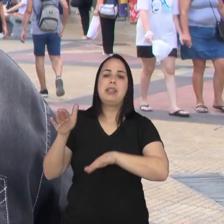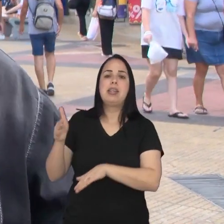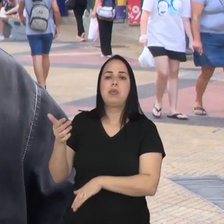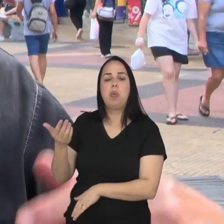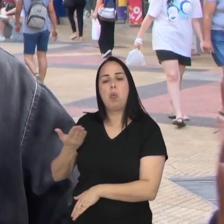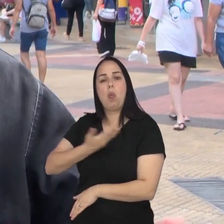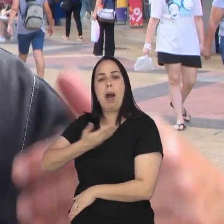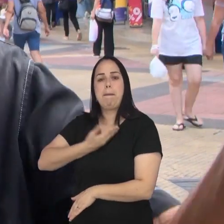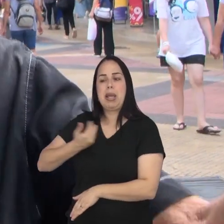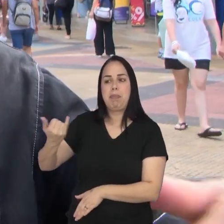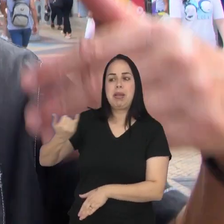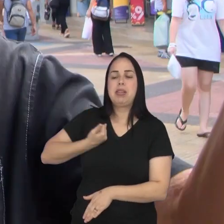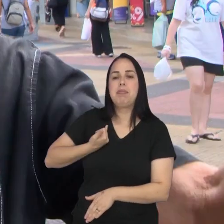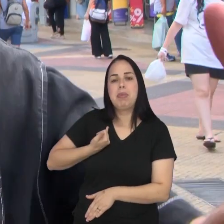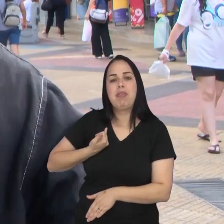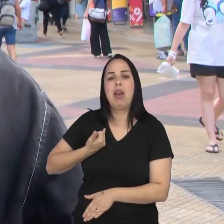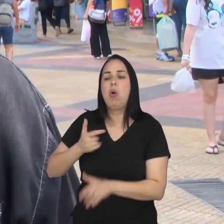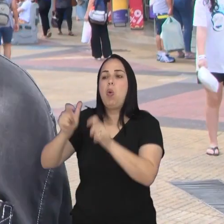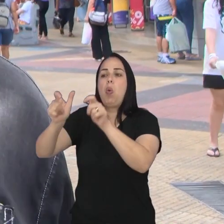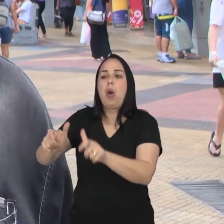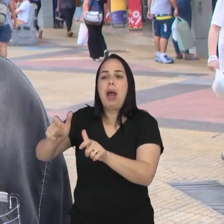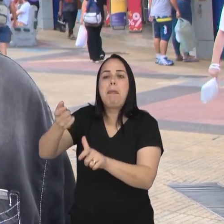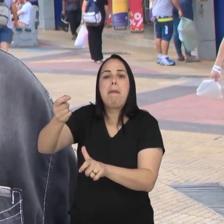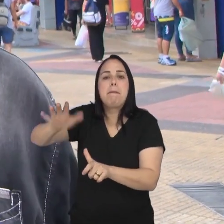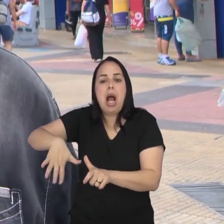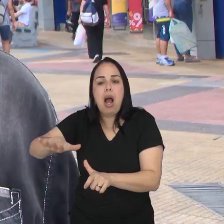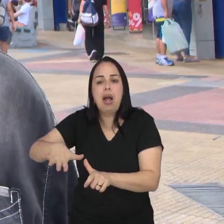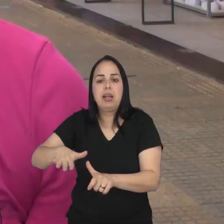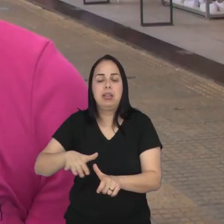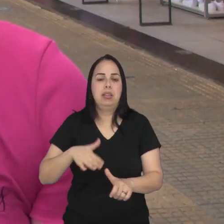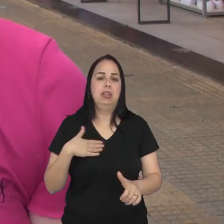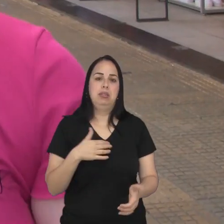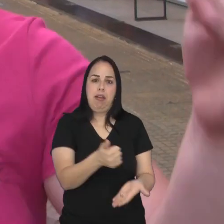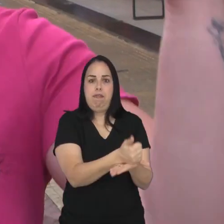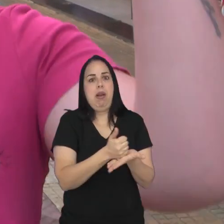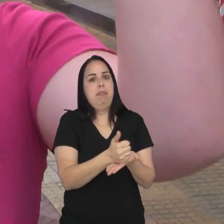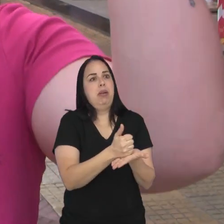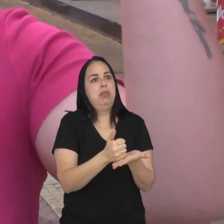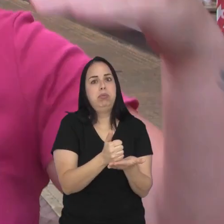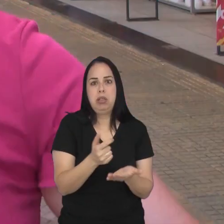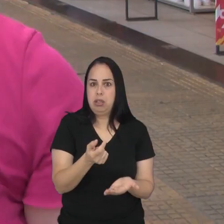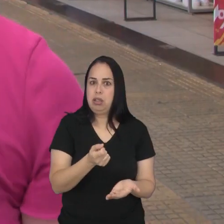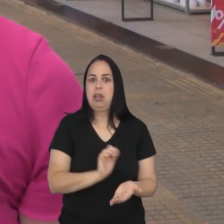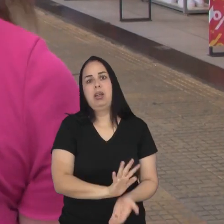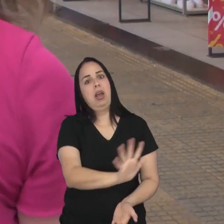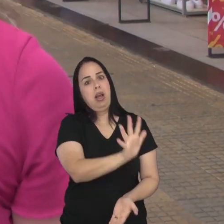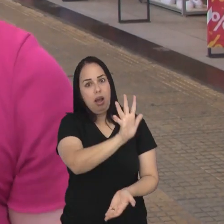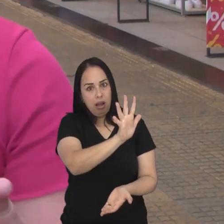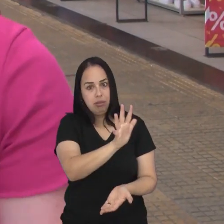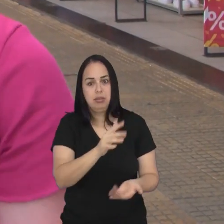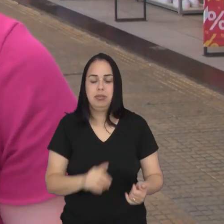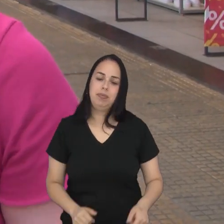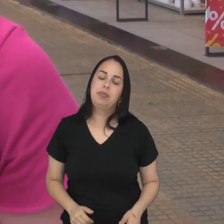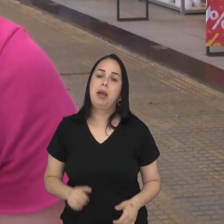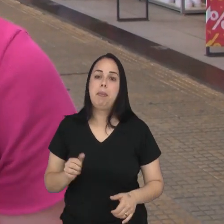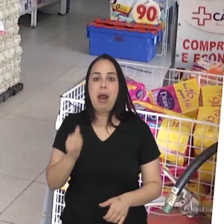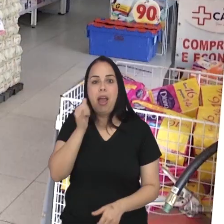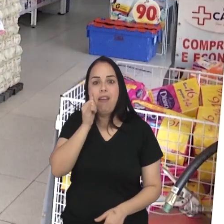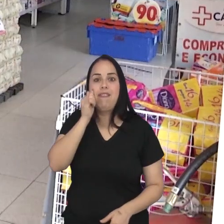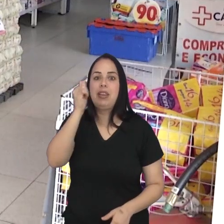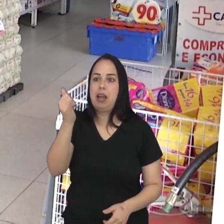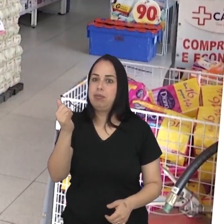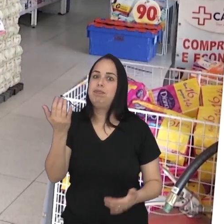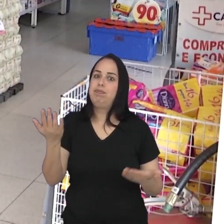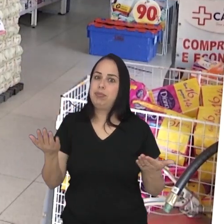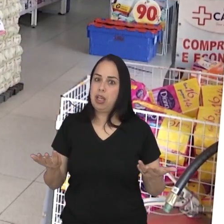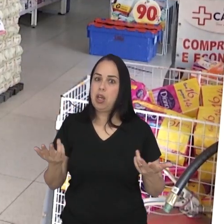um amigo indica um lugar que está mais barato e assim vai. Tem farmácia que, nossa senhora, os preços lá em cima, você tem que pesquisar.